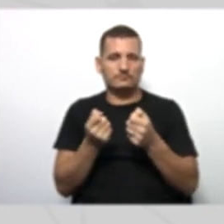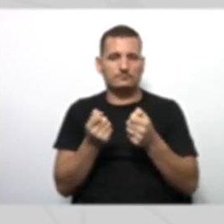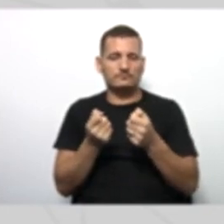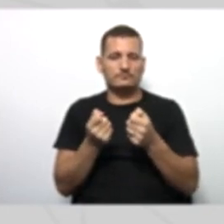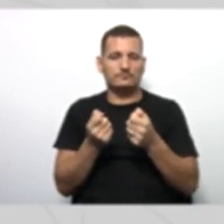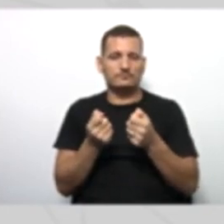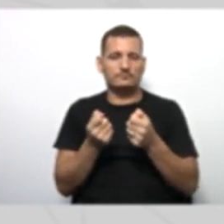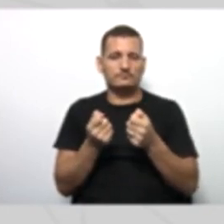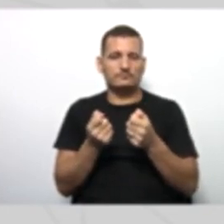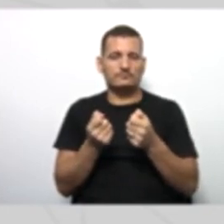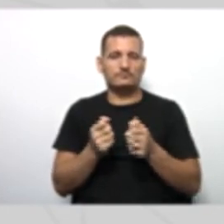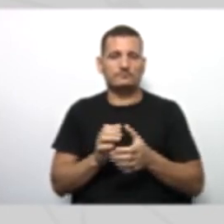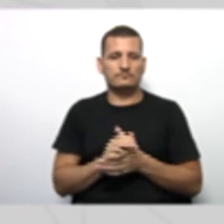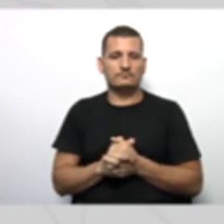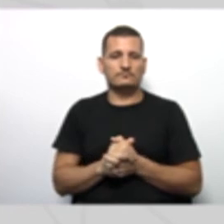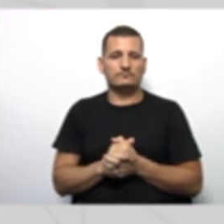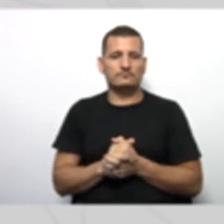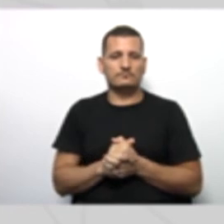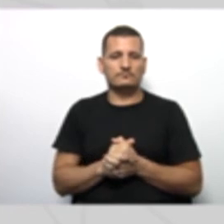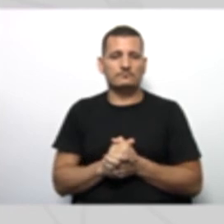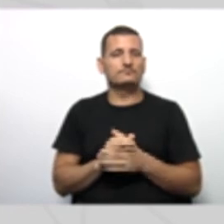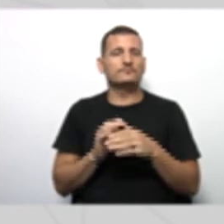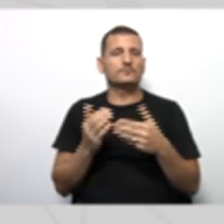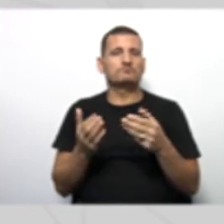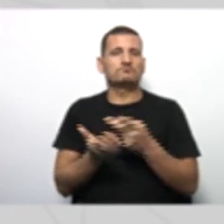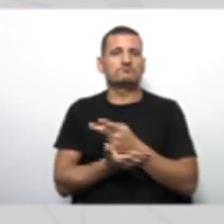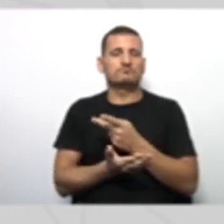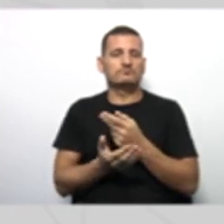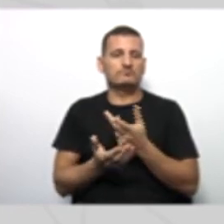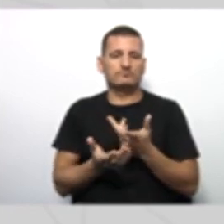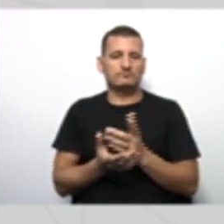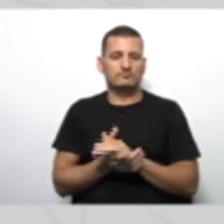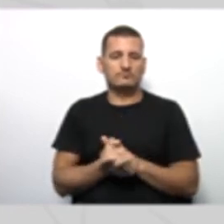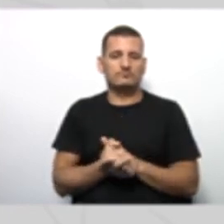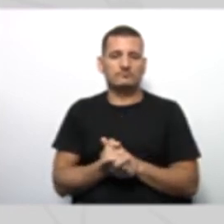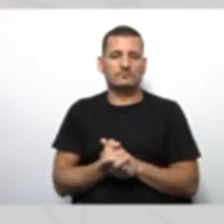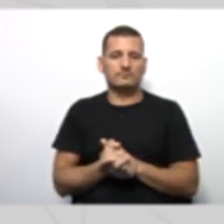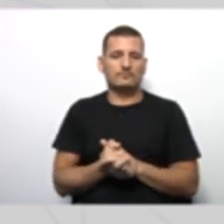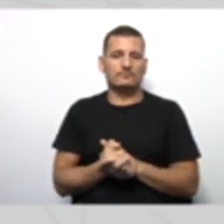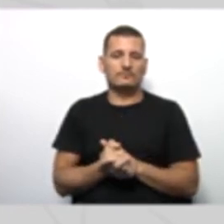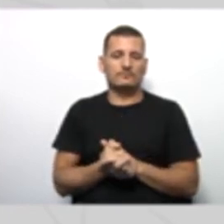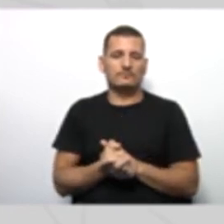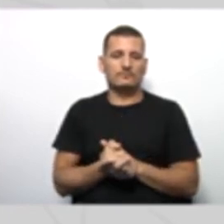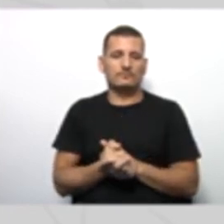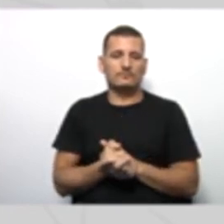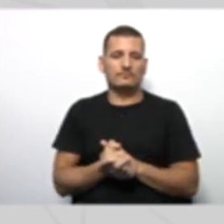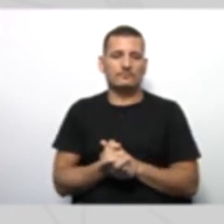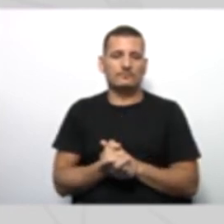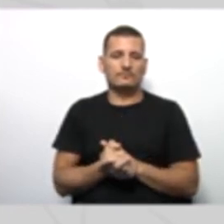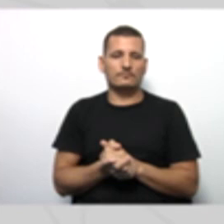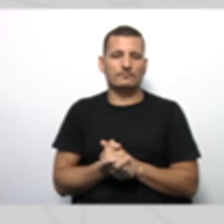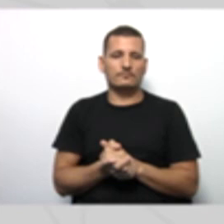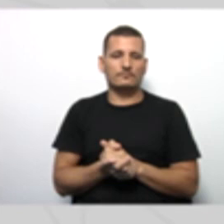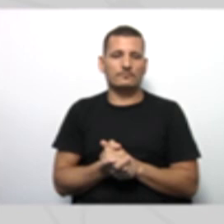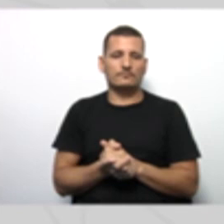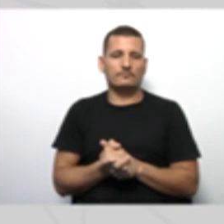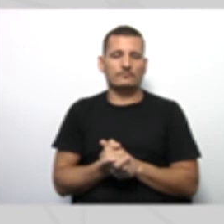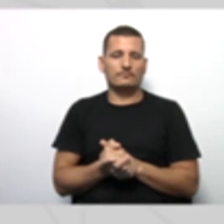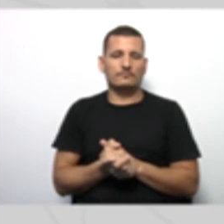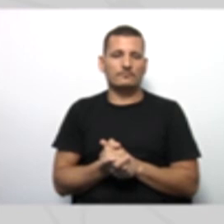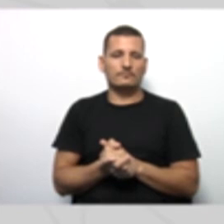gente vai trabalhar com táxi, né? Coopera Táxi, 150 associados, a gente vai fazer aquisição de 50 veículos,